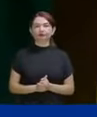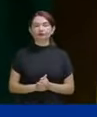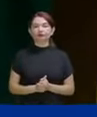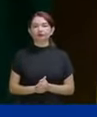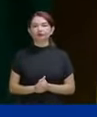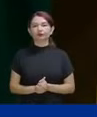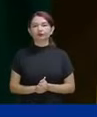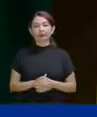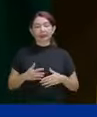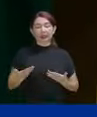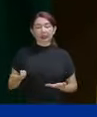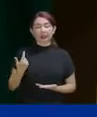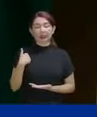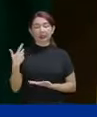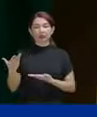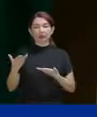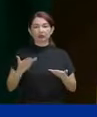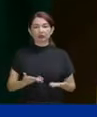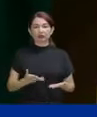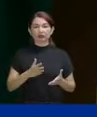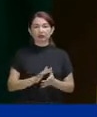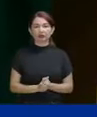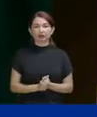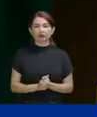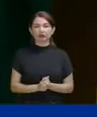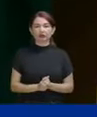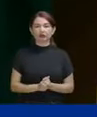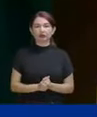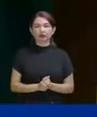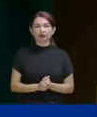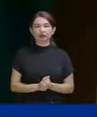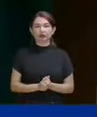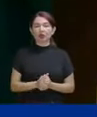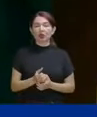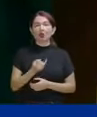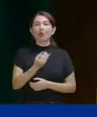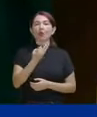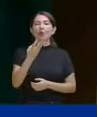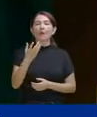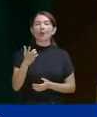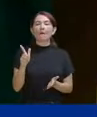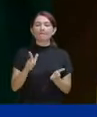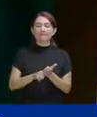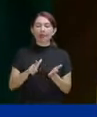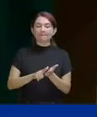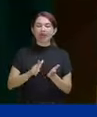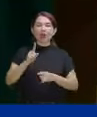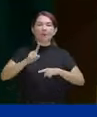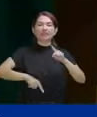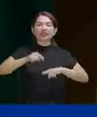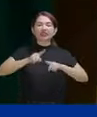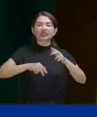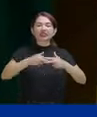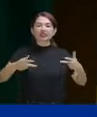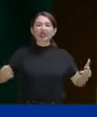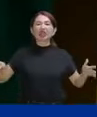Elucidativamente, trouxe aqui a quantidade de santinhos adquirida pelo candidato.